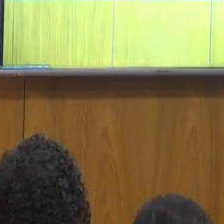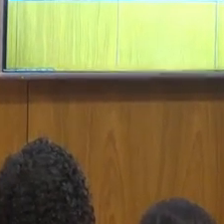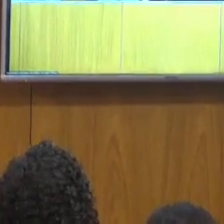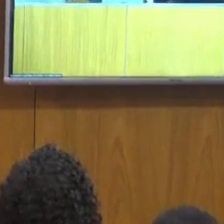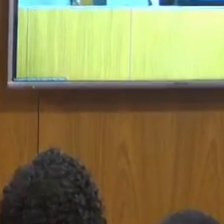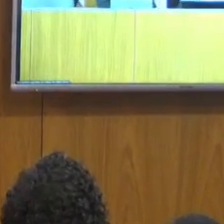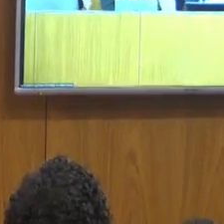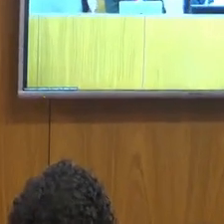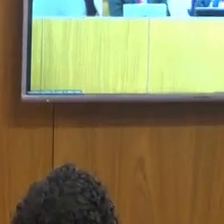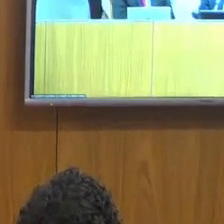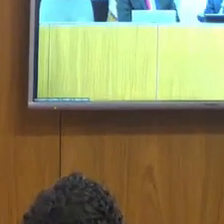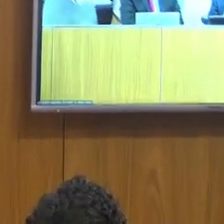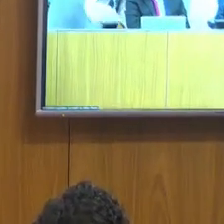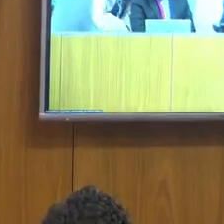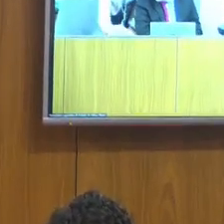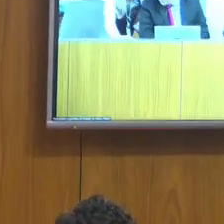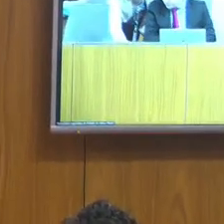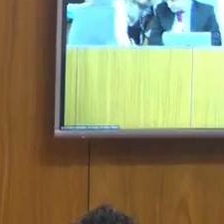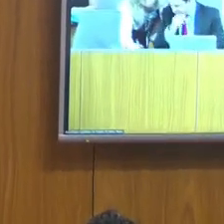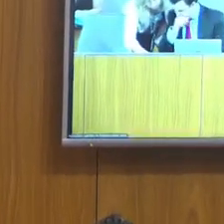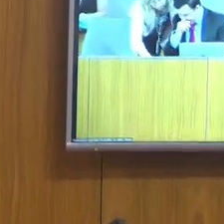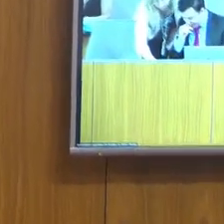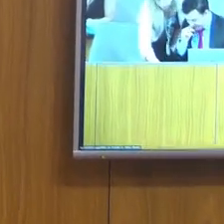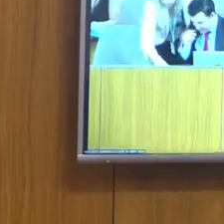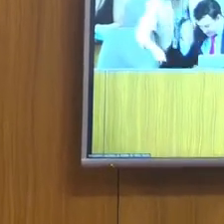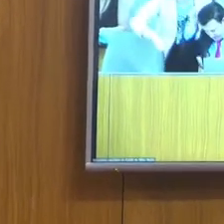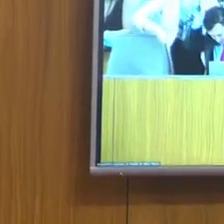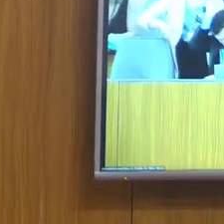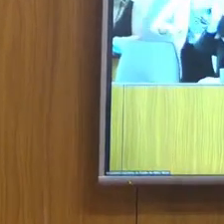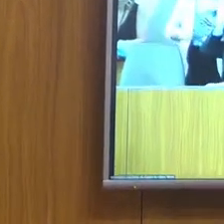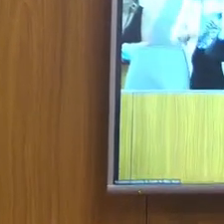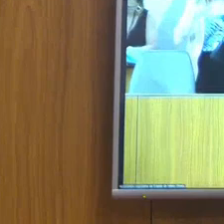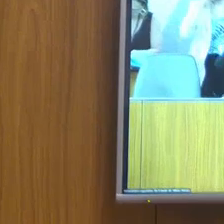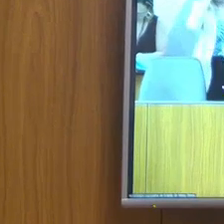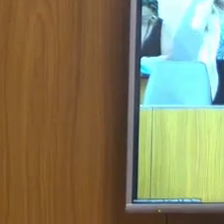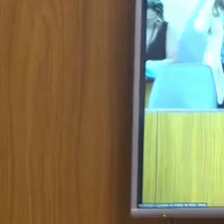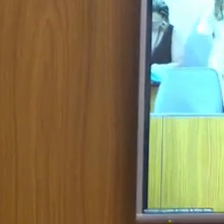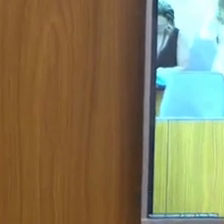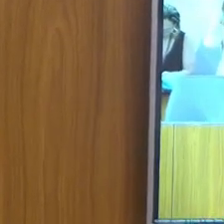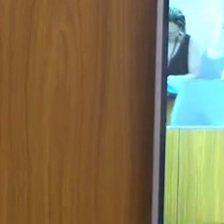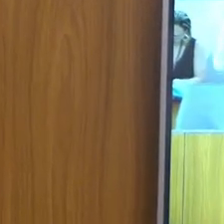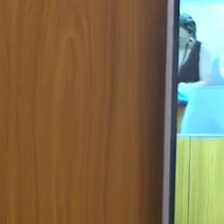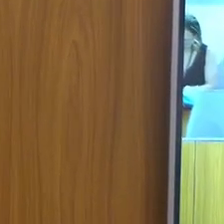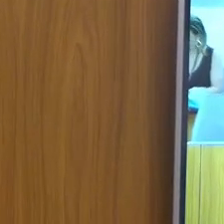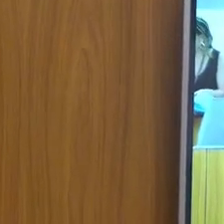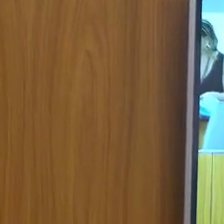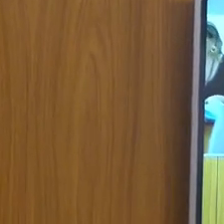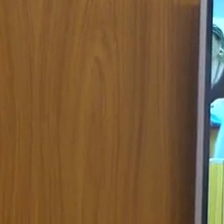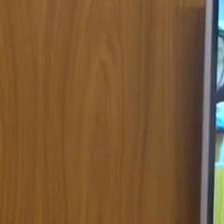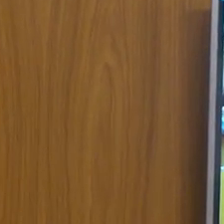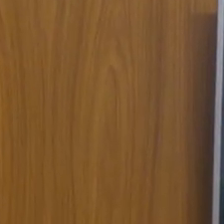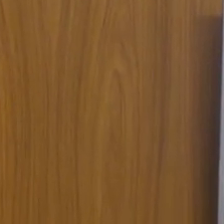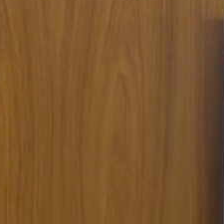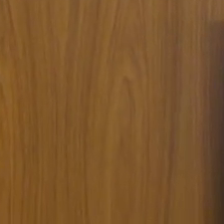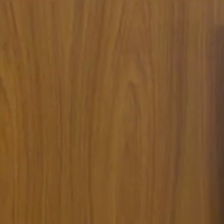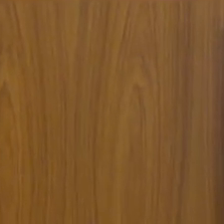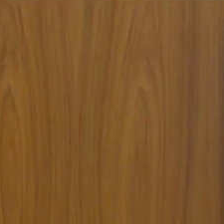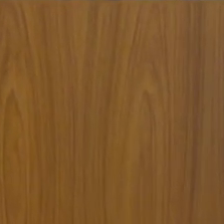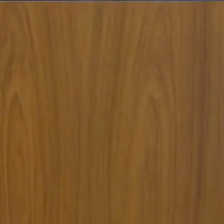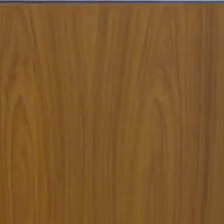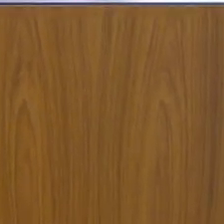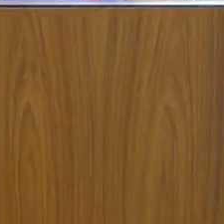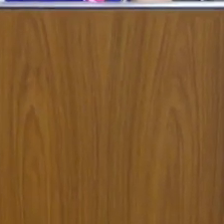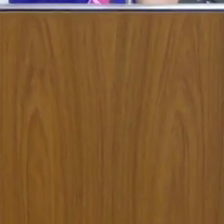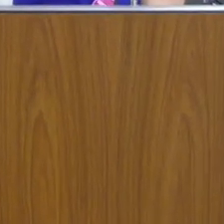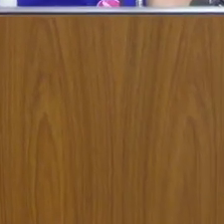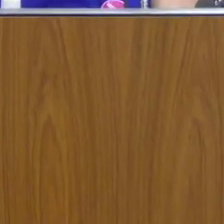apoio à suas famílias então de autoria do deputado Cristiano Silveira a proposição em tela